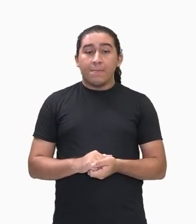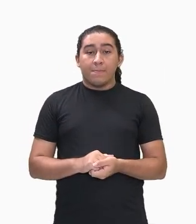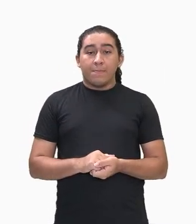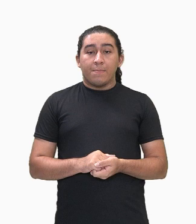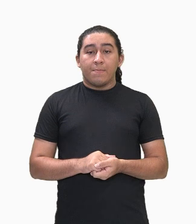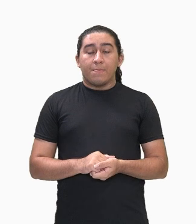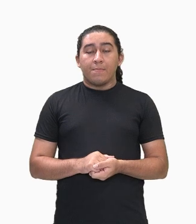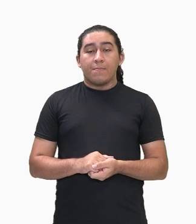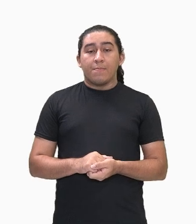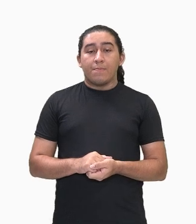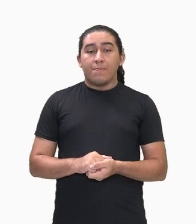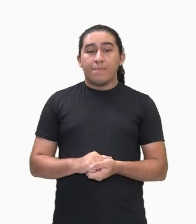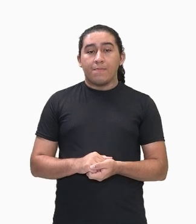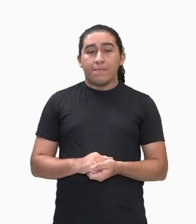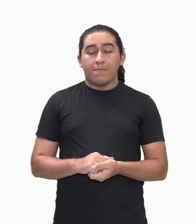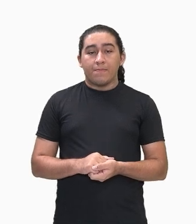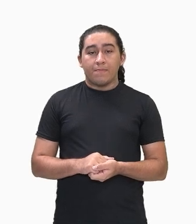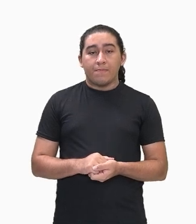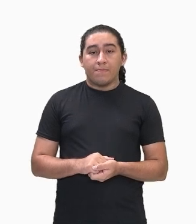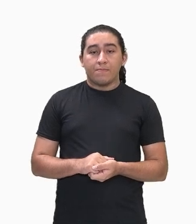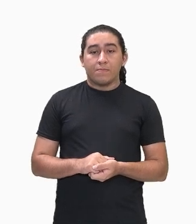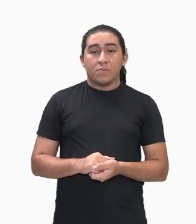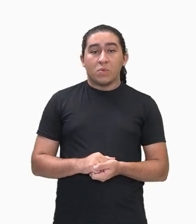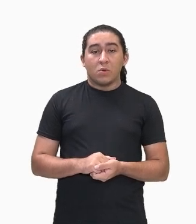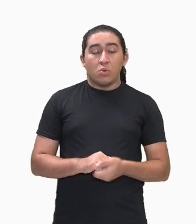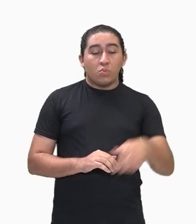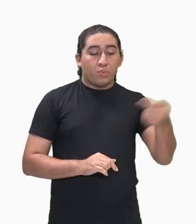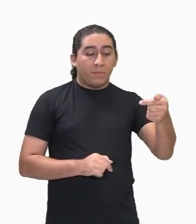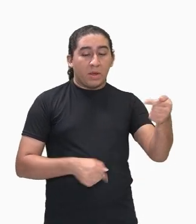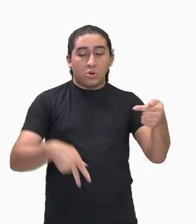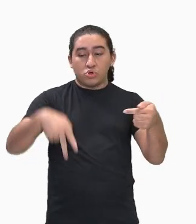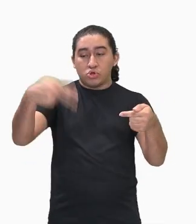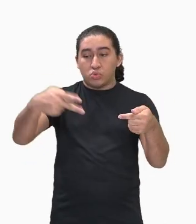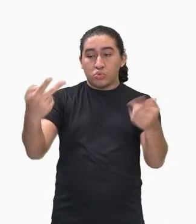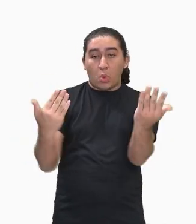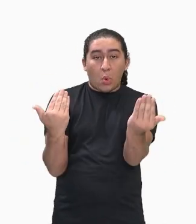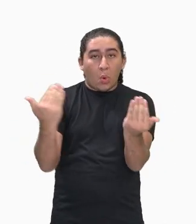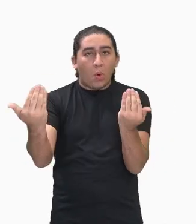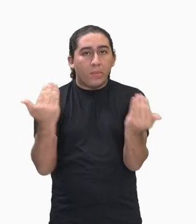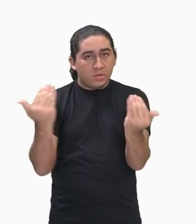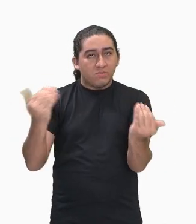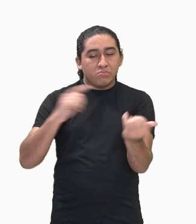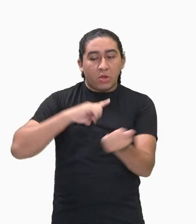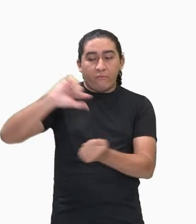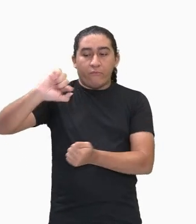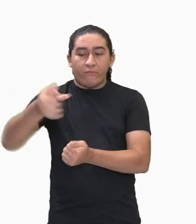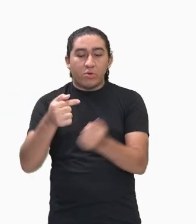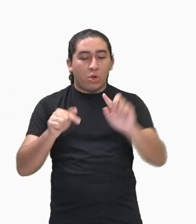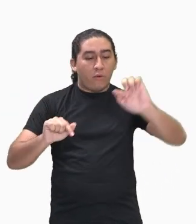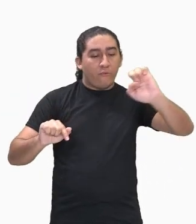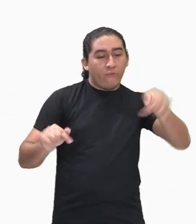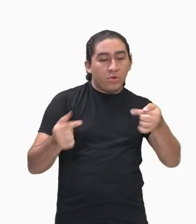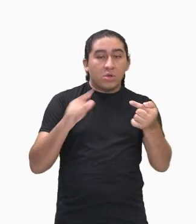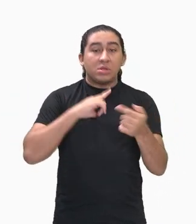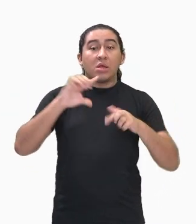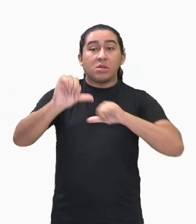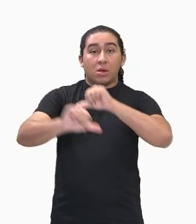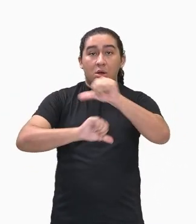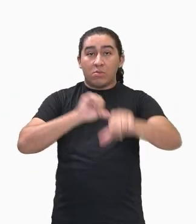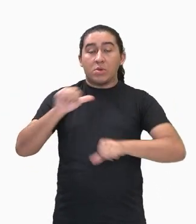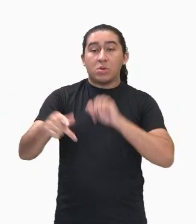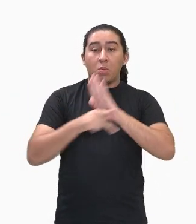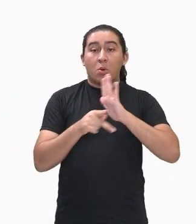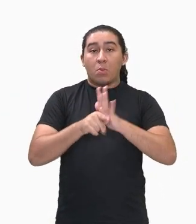pausa nem nada. No segundo, ela diz, não, quero ler. Né? Então, houve essa mudança